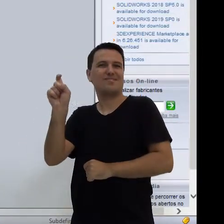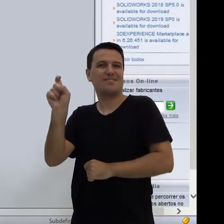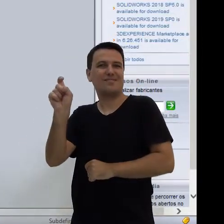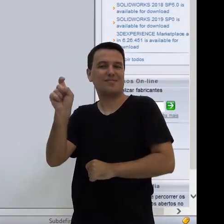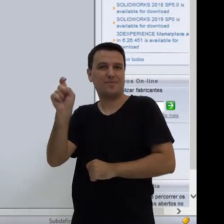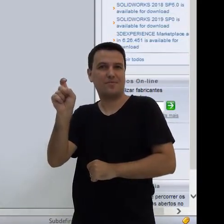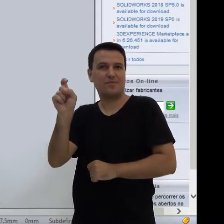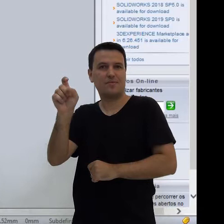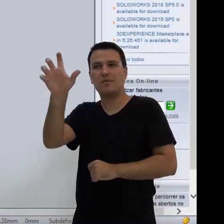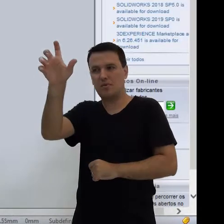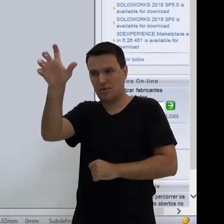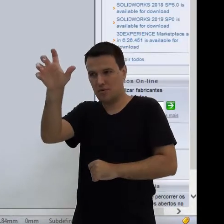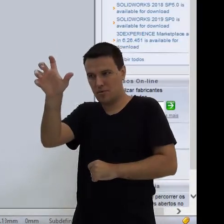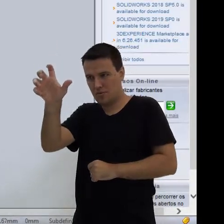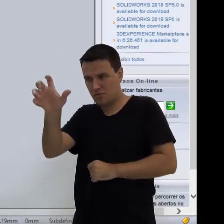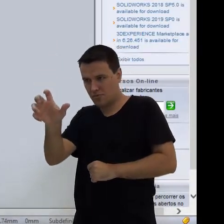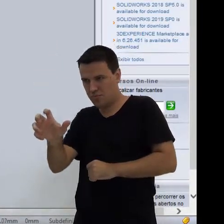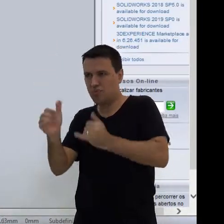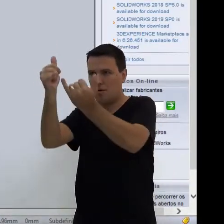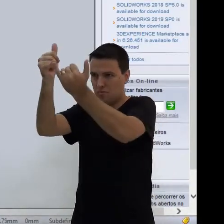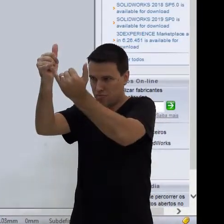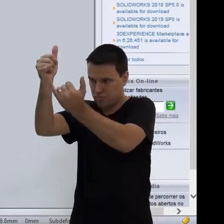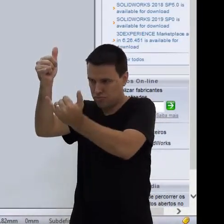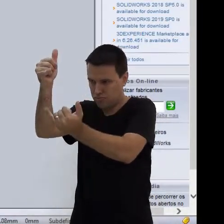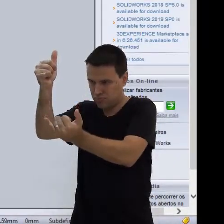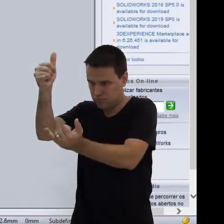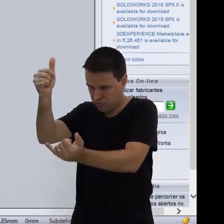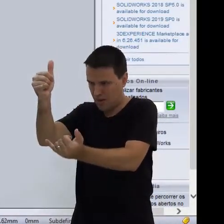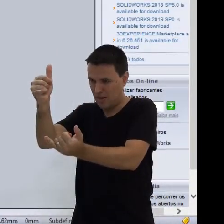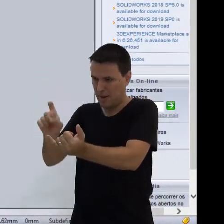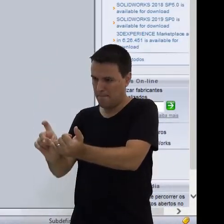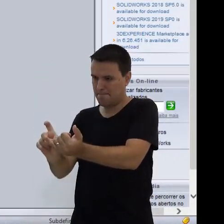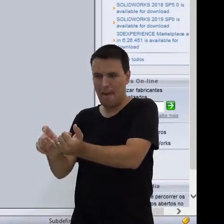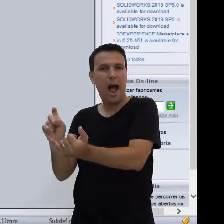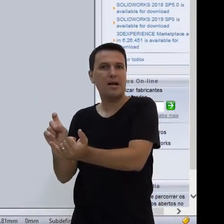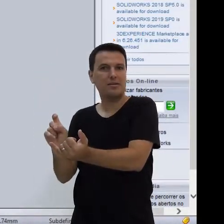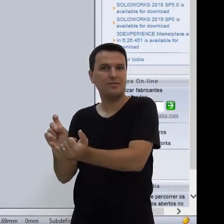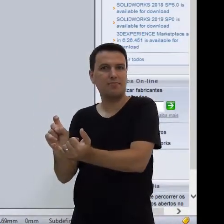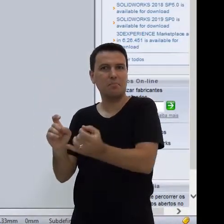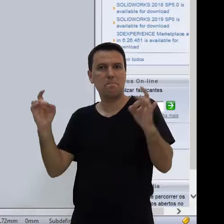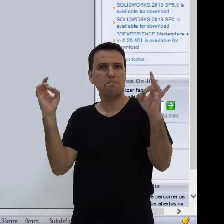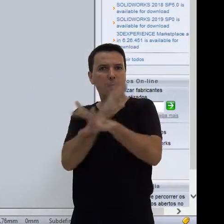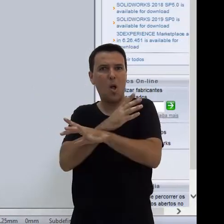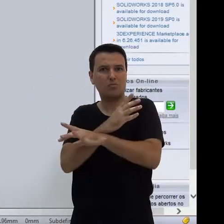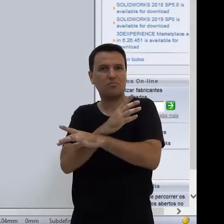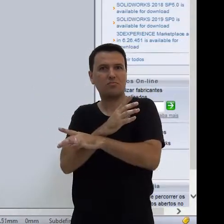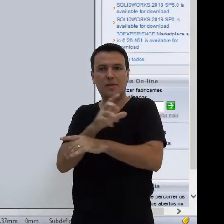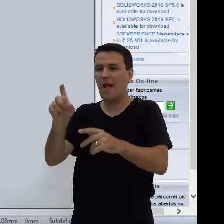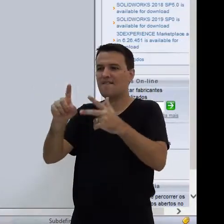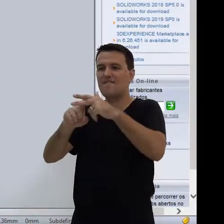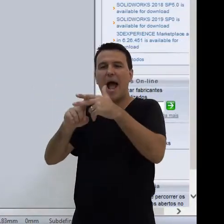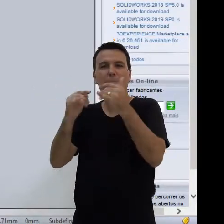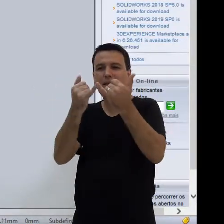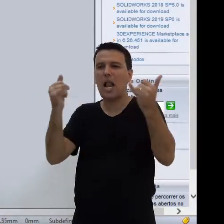novo, saio de novo formando linha e venho aqui até a origem para eu fechar o esboço. Pronto. Aí ele